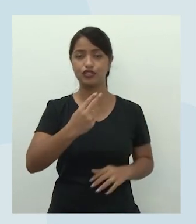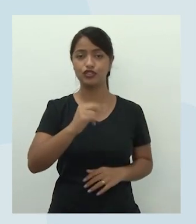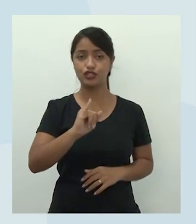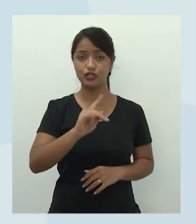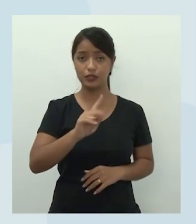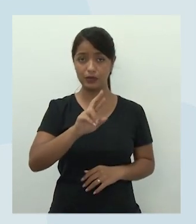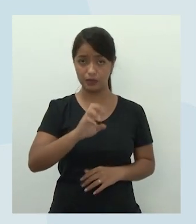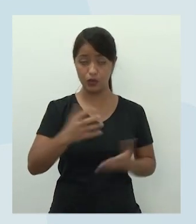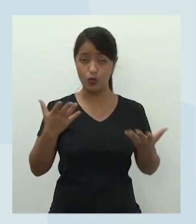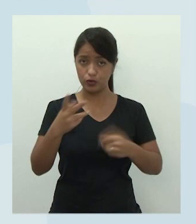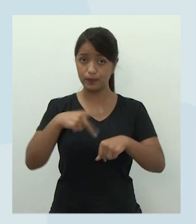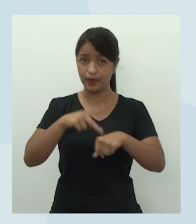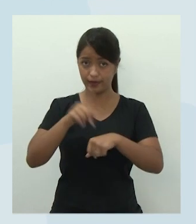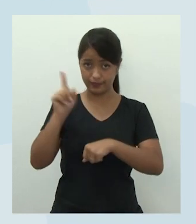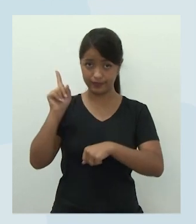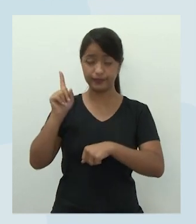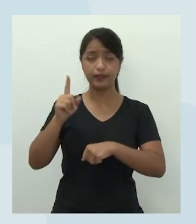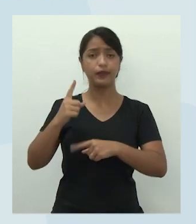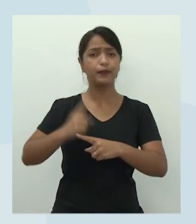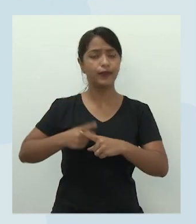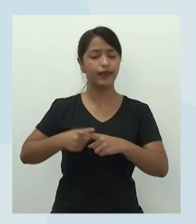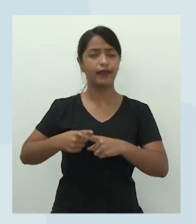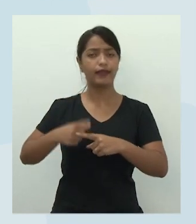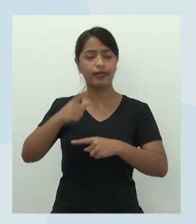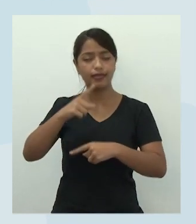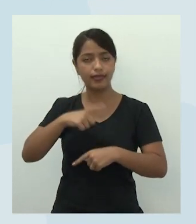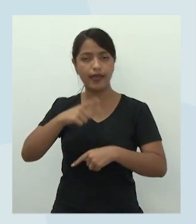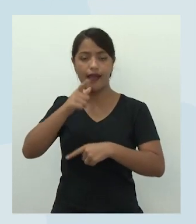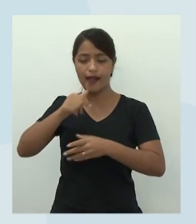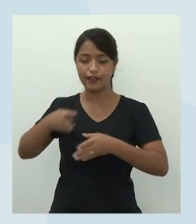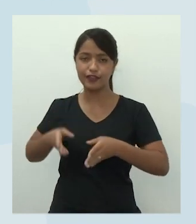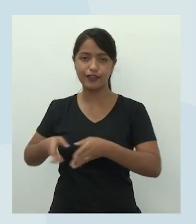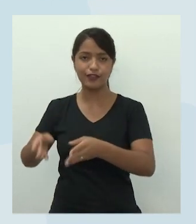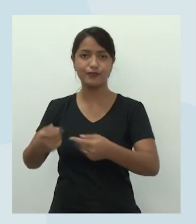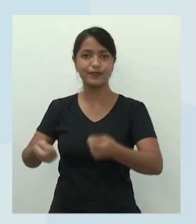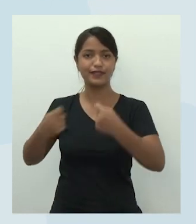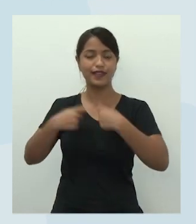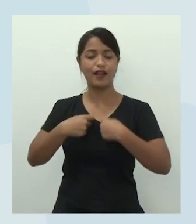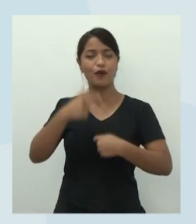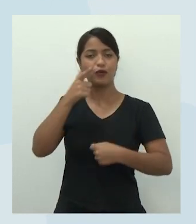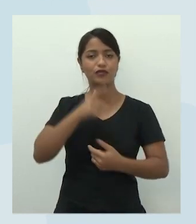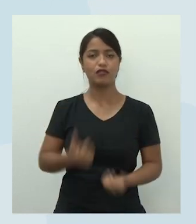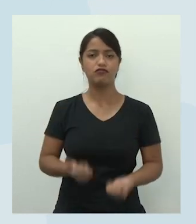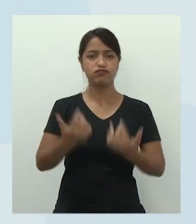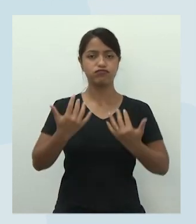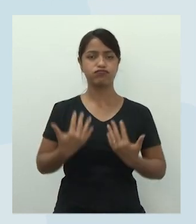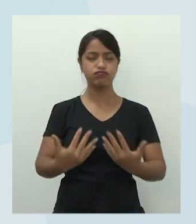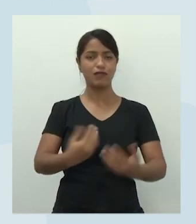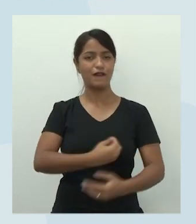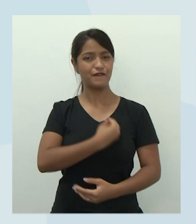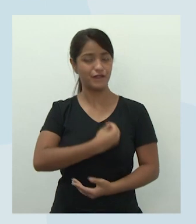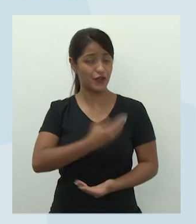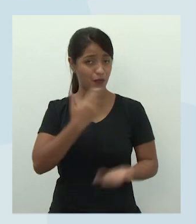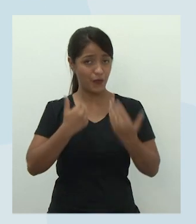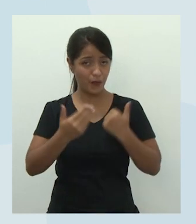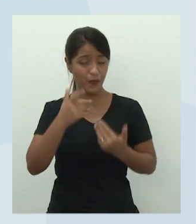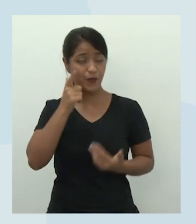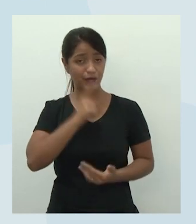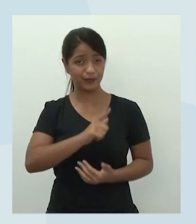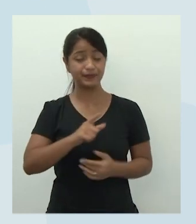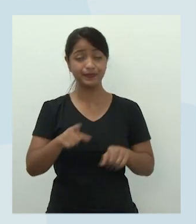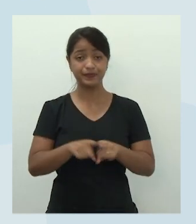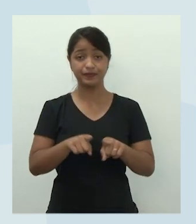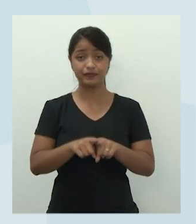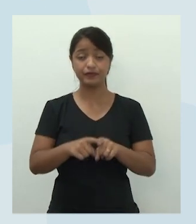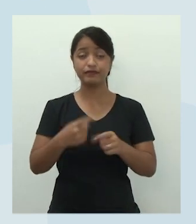terras férteis, davam a eles a possibilidade de sobrevivência. E claro, como nós vimos no primeiro mapa aí também,